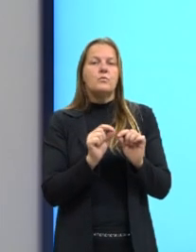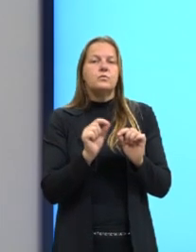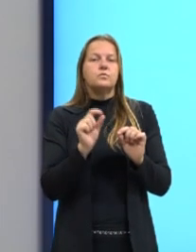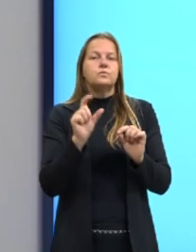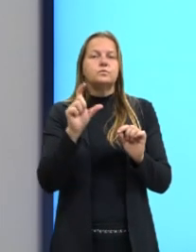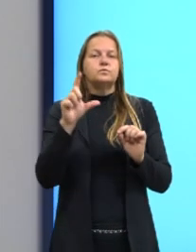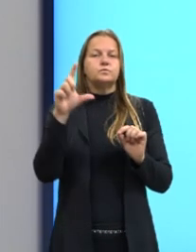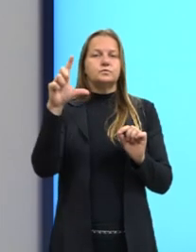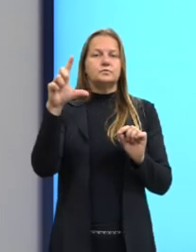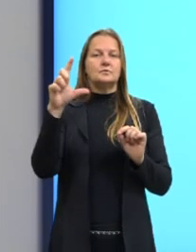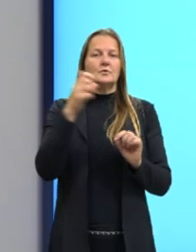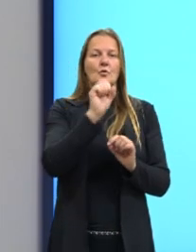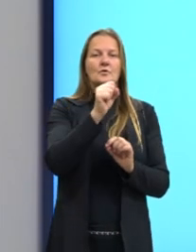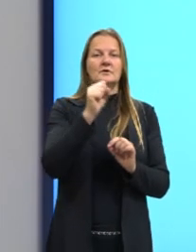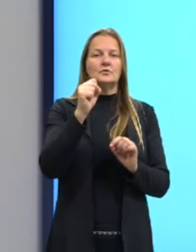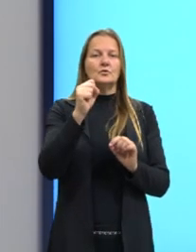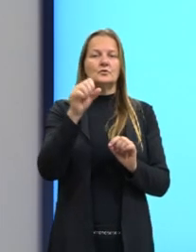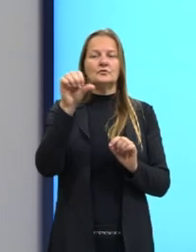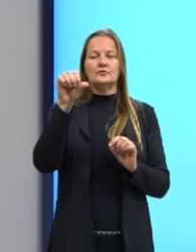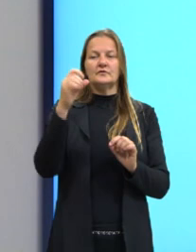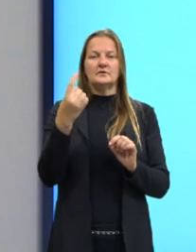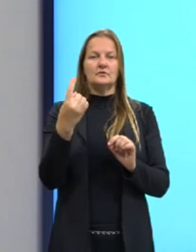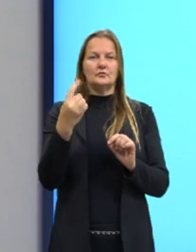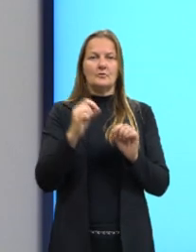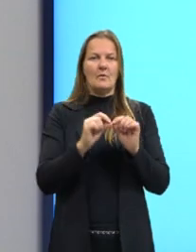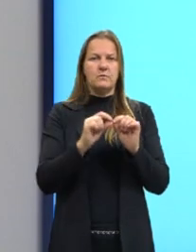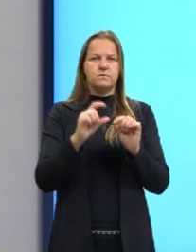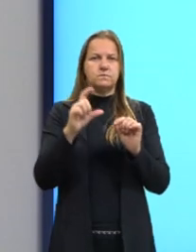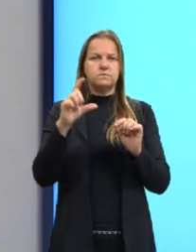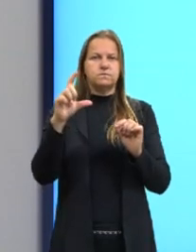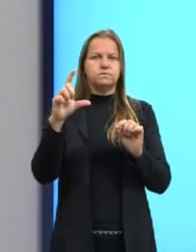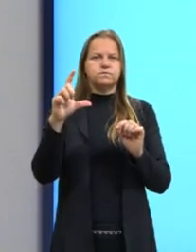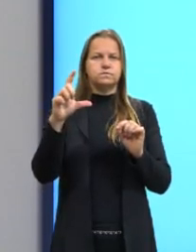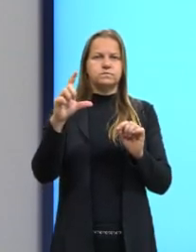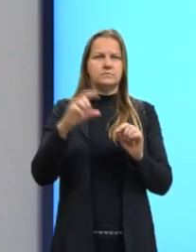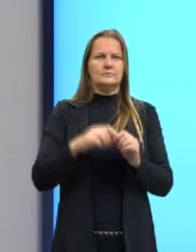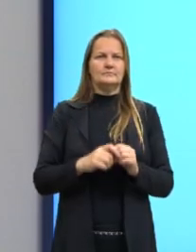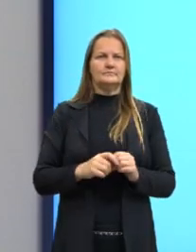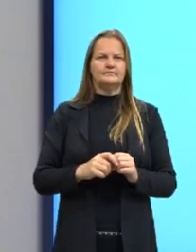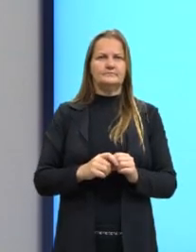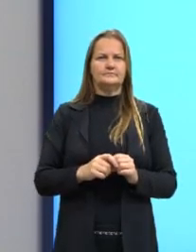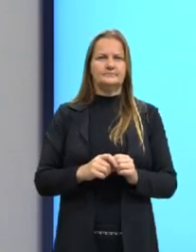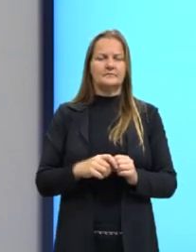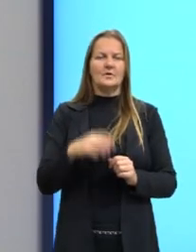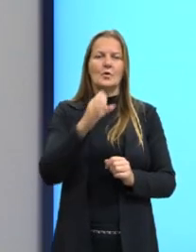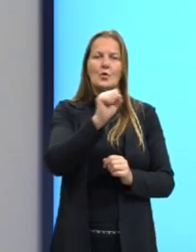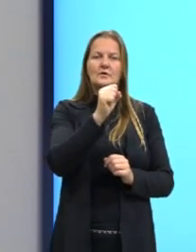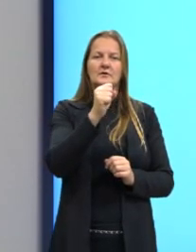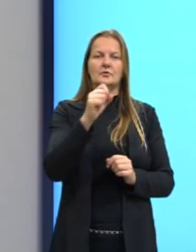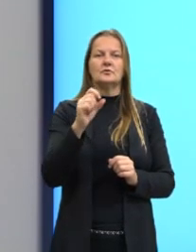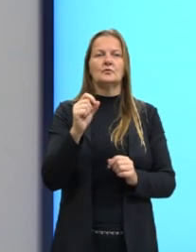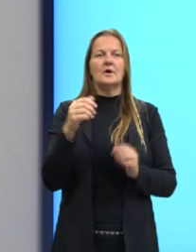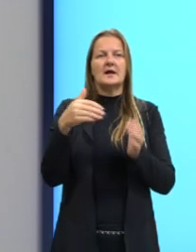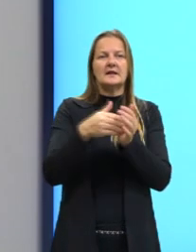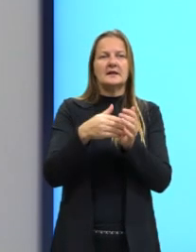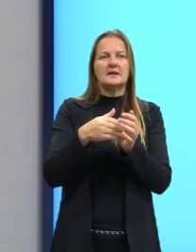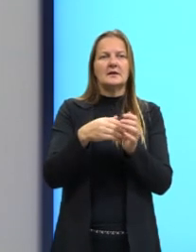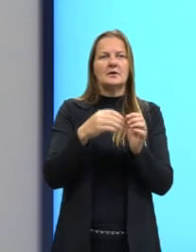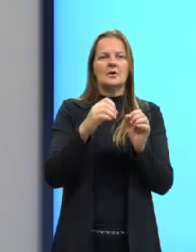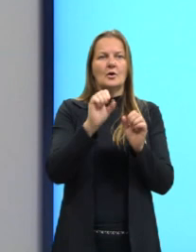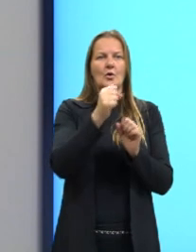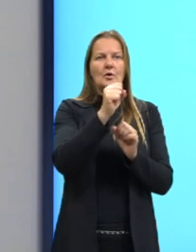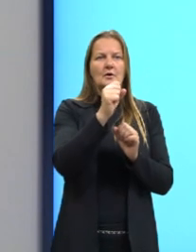no período compreendido entre 88/91 então taxa crescente de 88 a 91